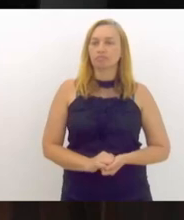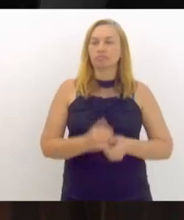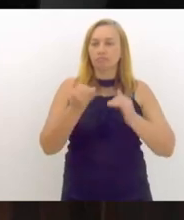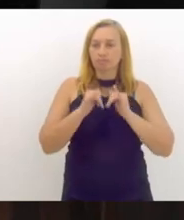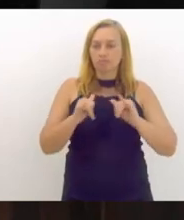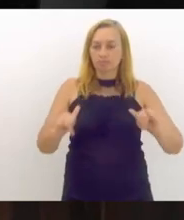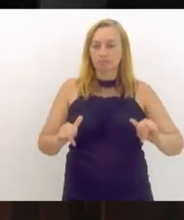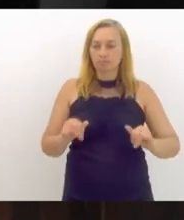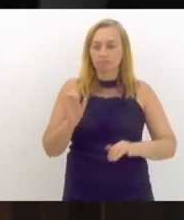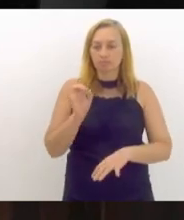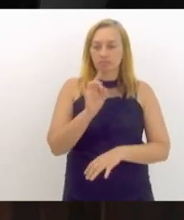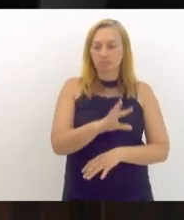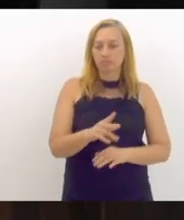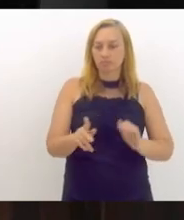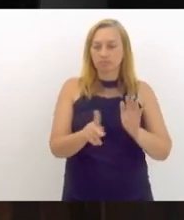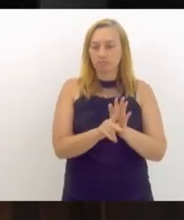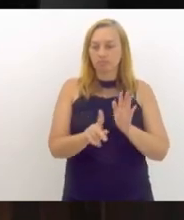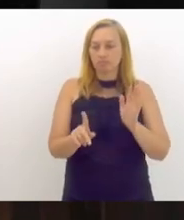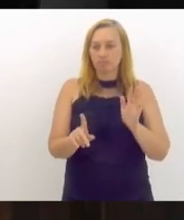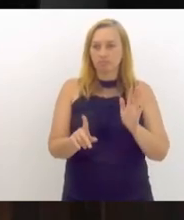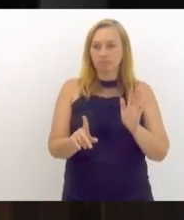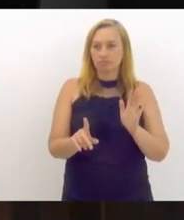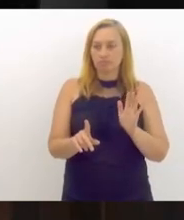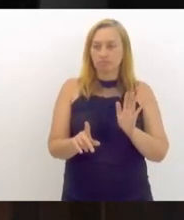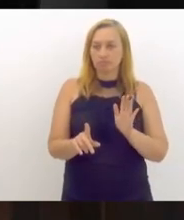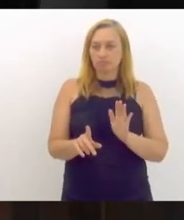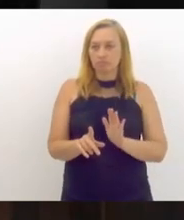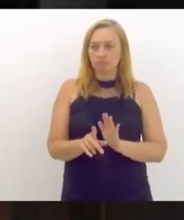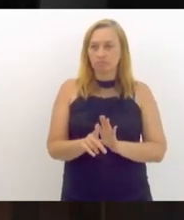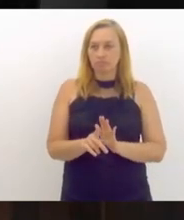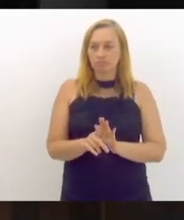Anuncio em discussão única projeto de. Quer falar, Lucinho?